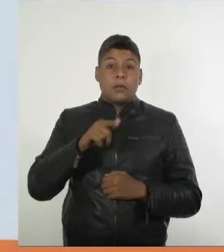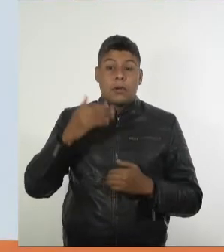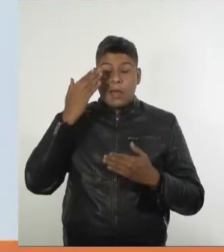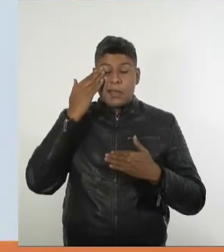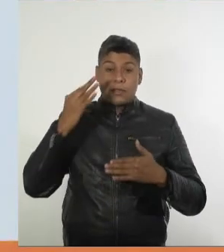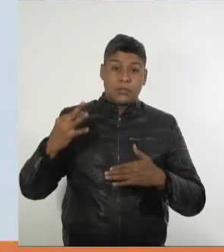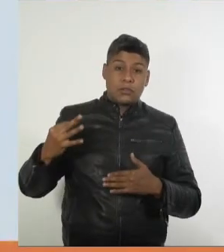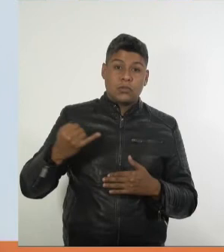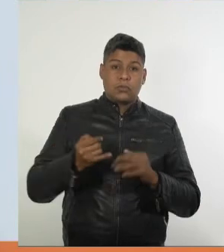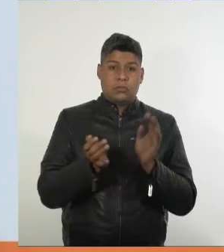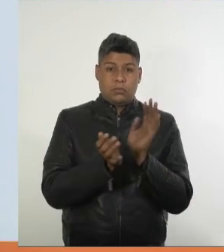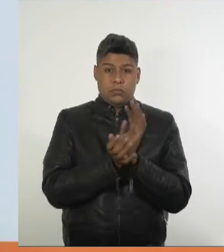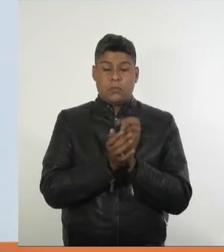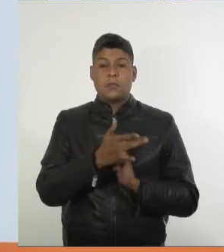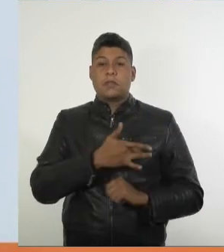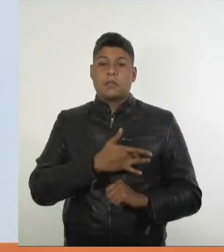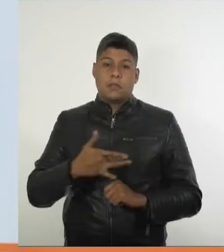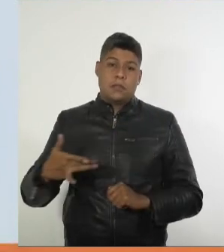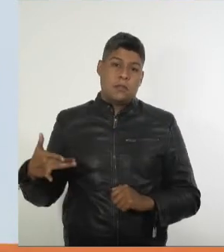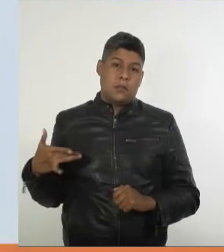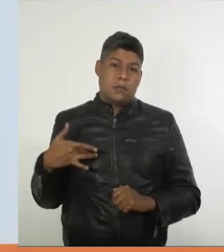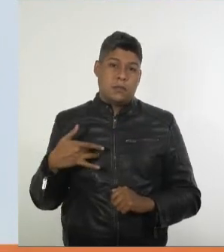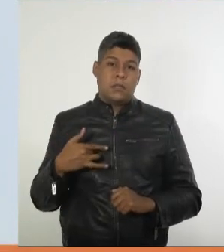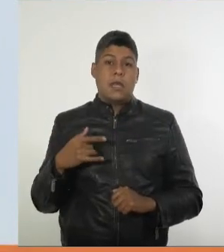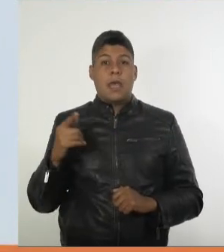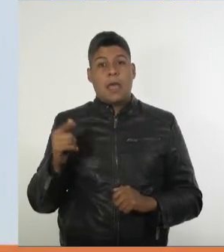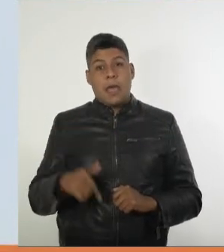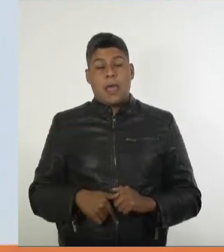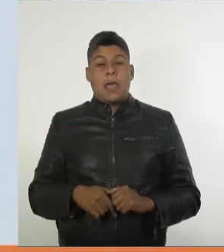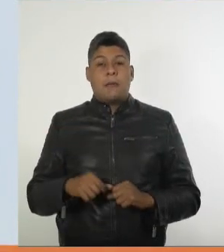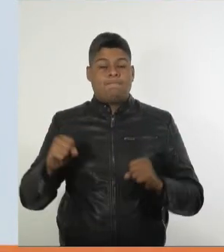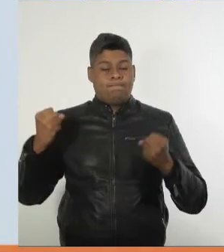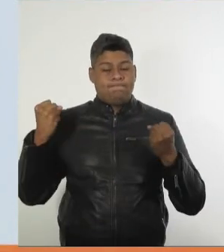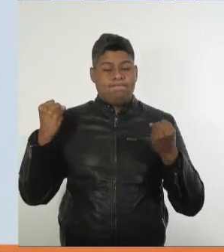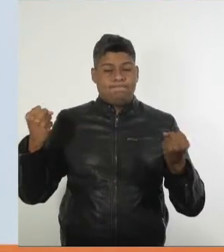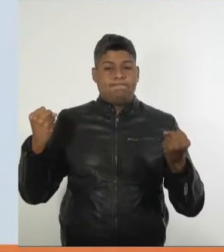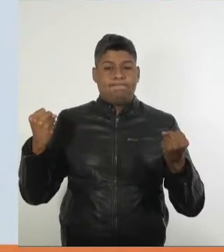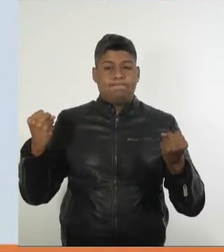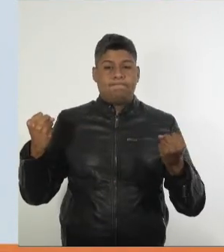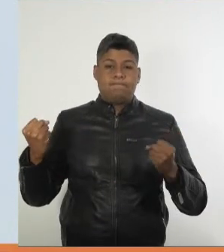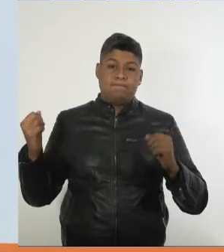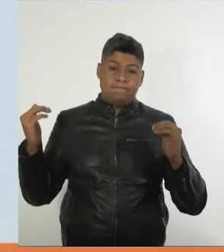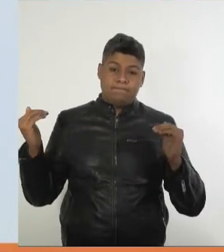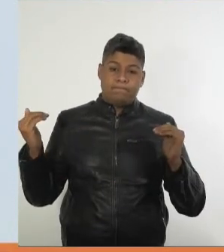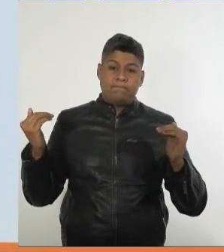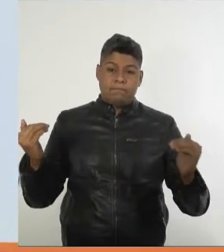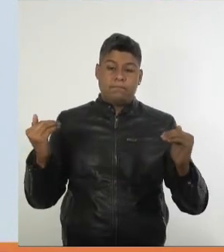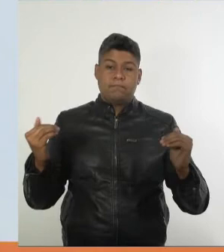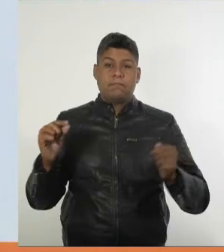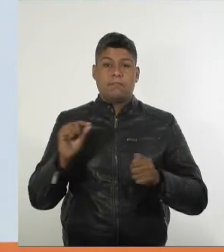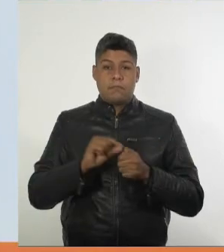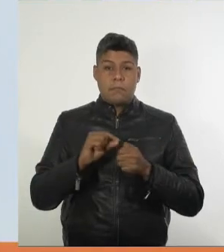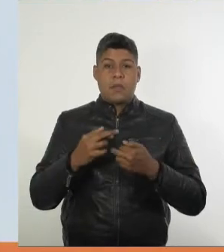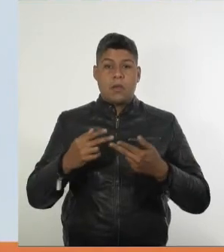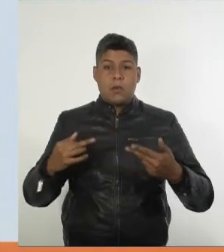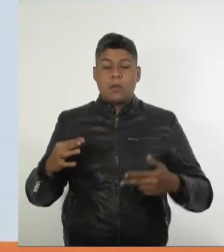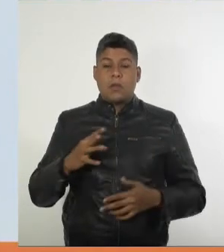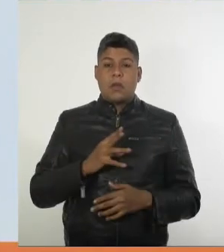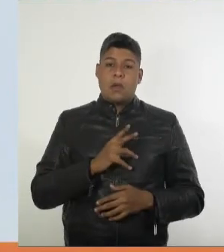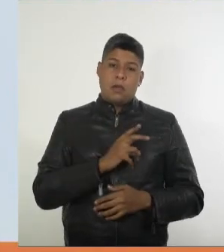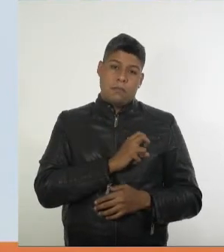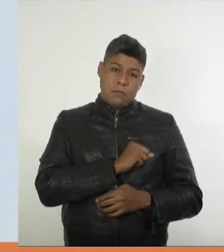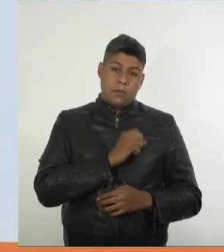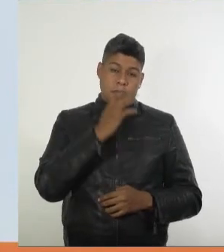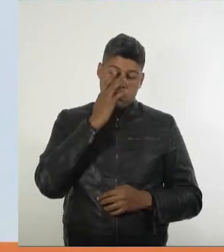agradecimento a toda a nossa equipe de saúde. São grandes heróis, batalhadores, dedicados, fazem as coisas com muito amor